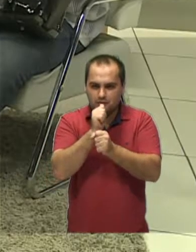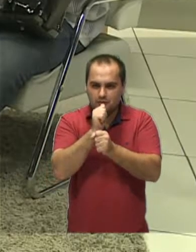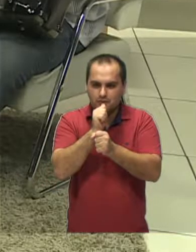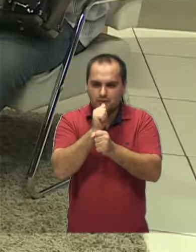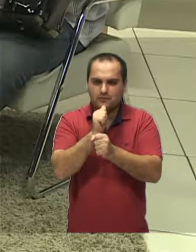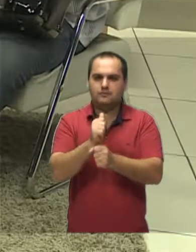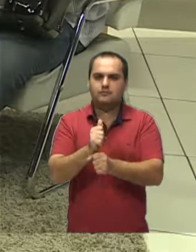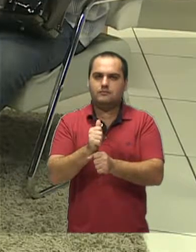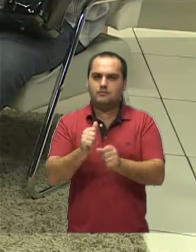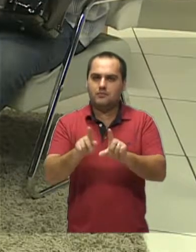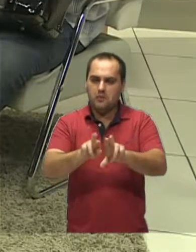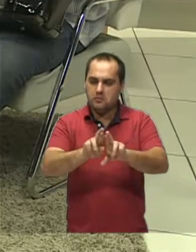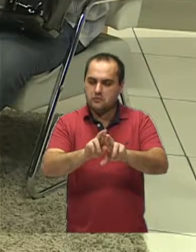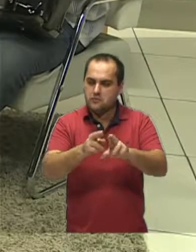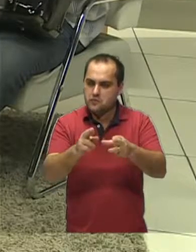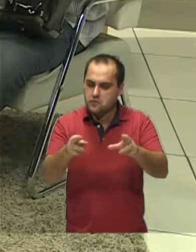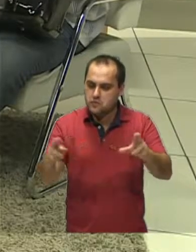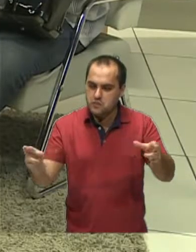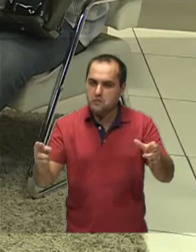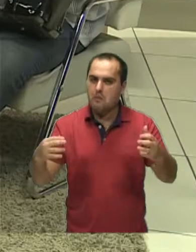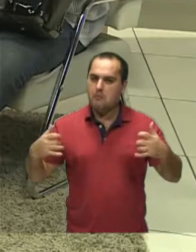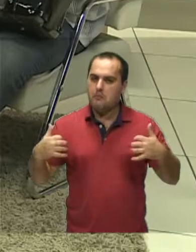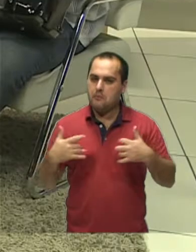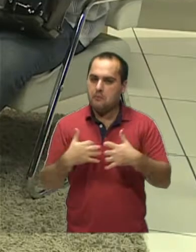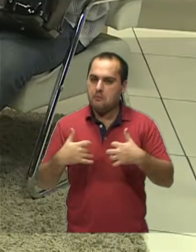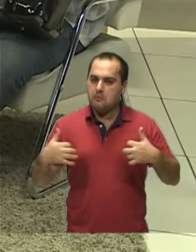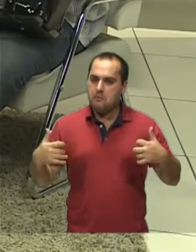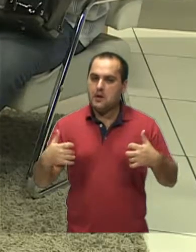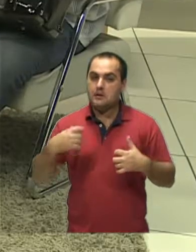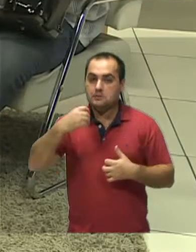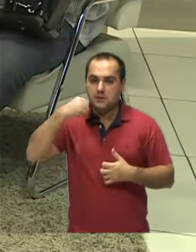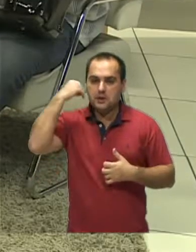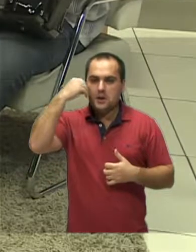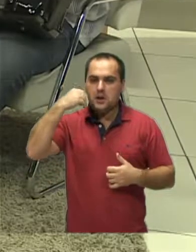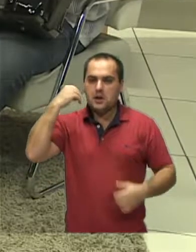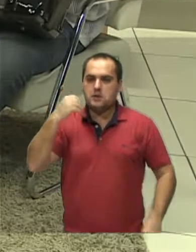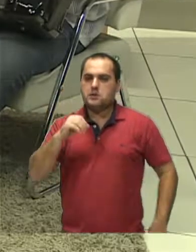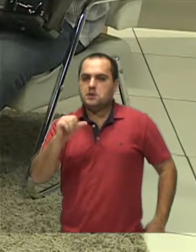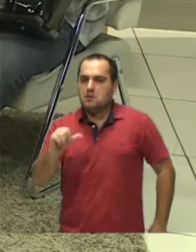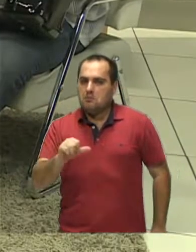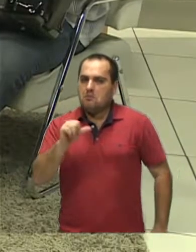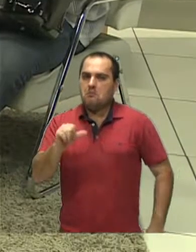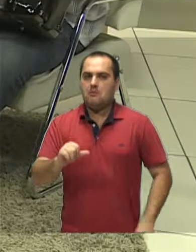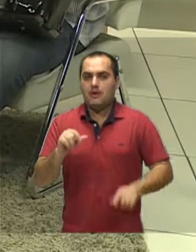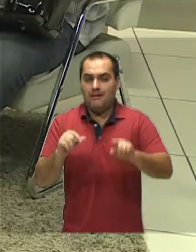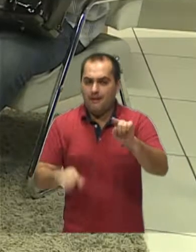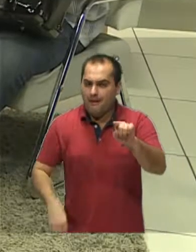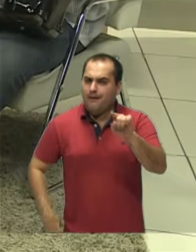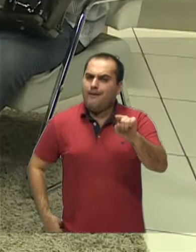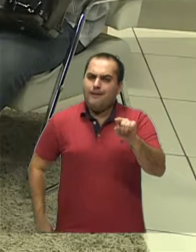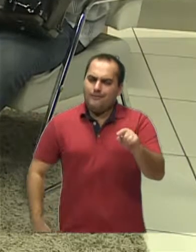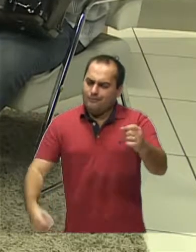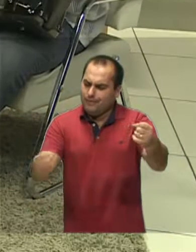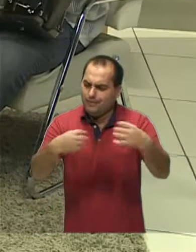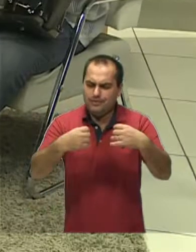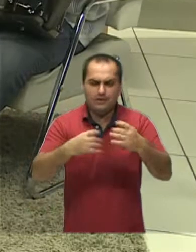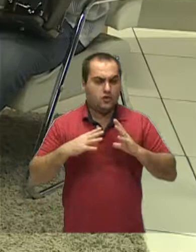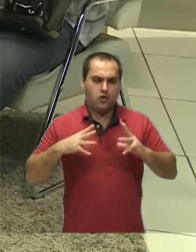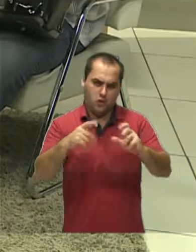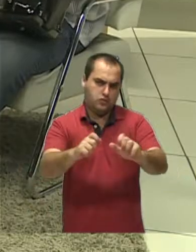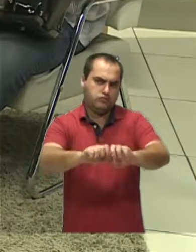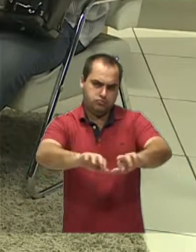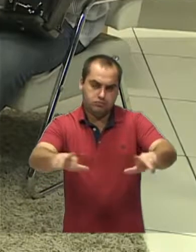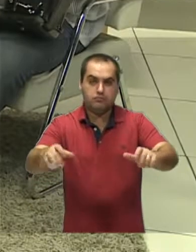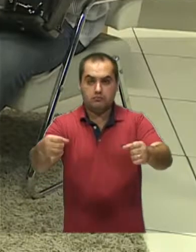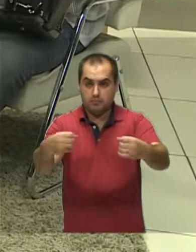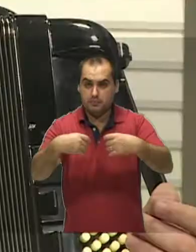tocando um pouquinho de acordeon, trocando experiência. Ele que tem um monte para me ensinar, todos eles, né?